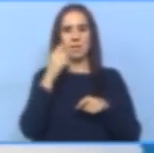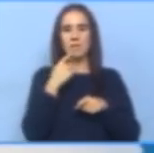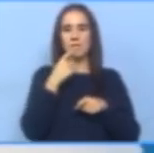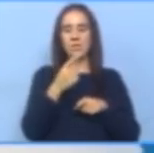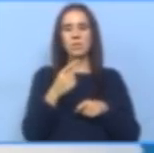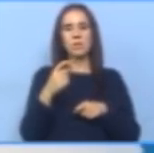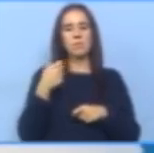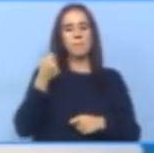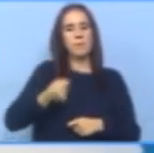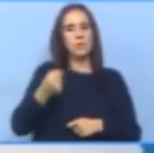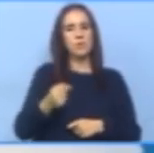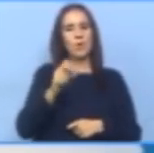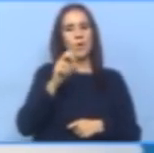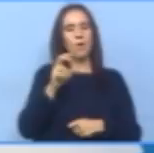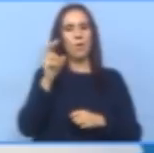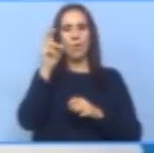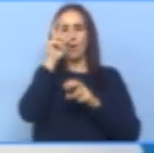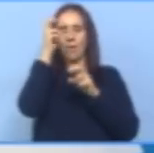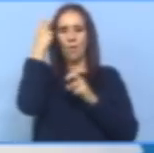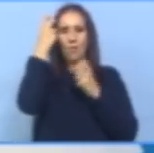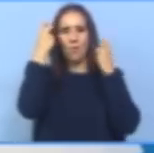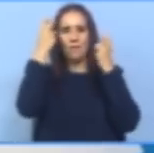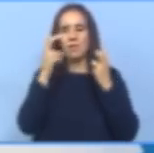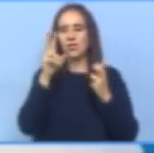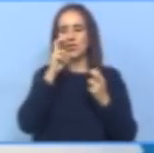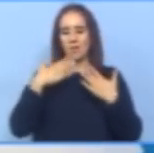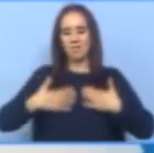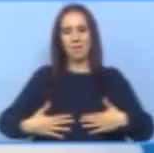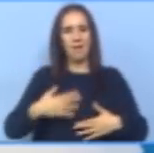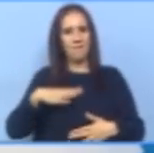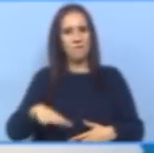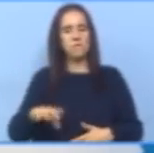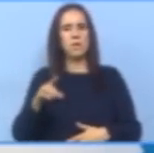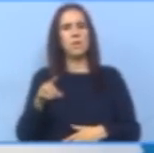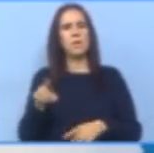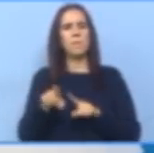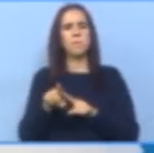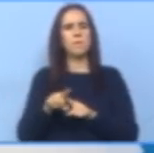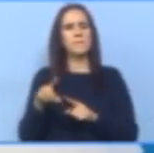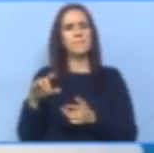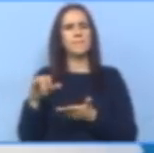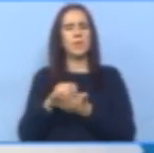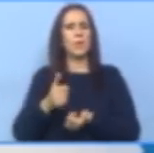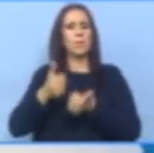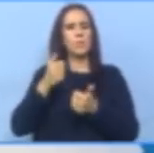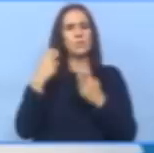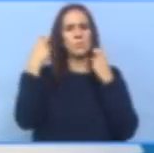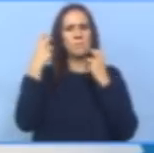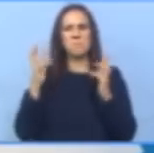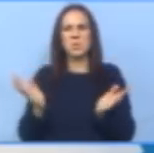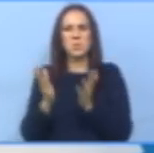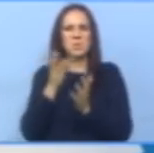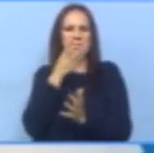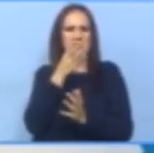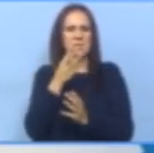os pastores a cheirar a ovelhas. Por isso mesmo. E que não cria pastores de aeroporto, bispos de aeroporto ou coisa parecida.